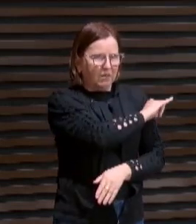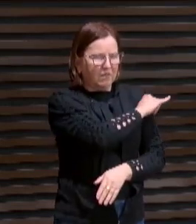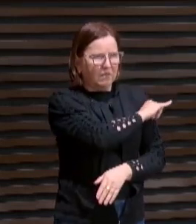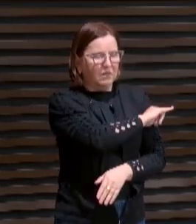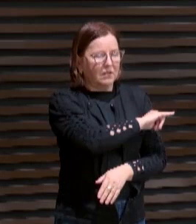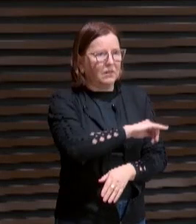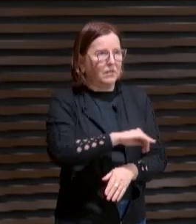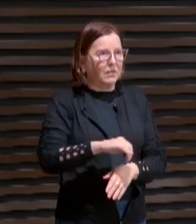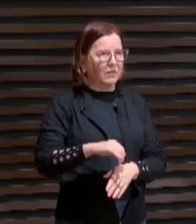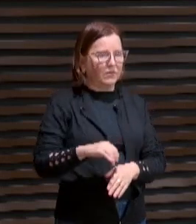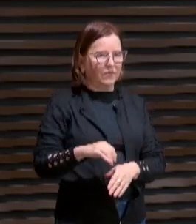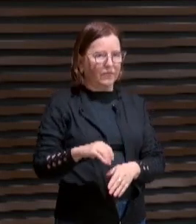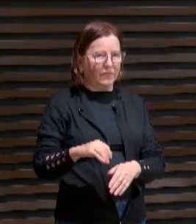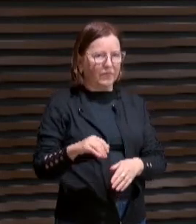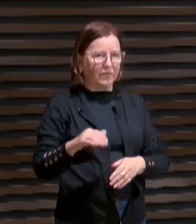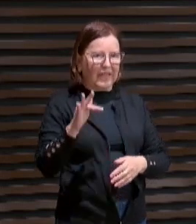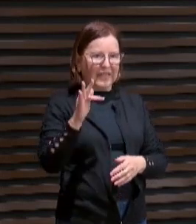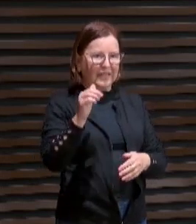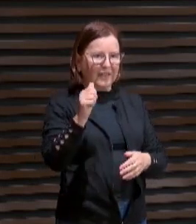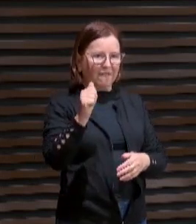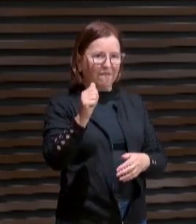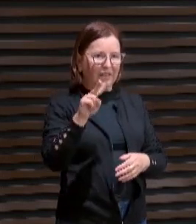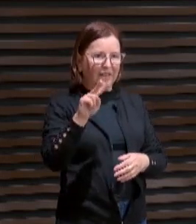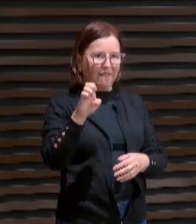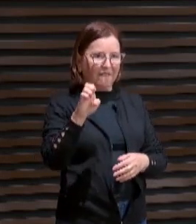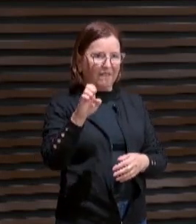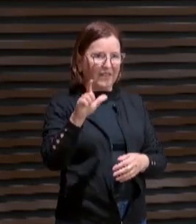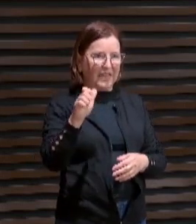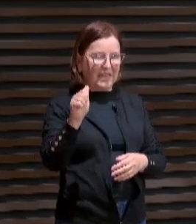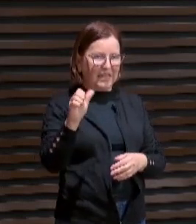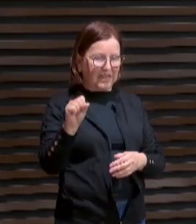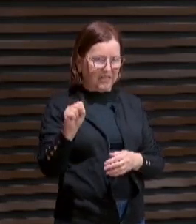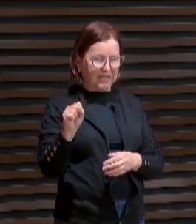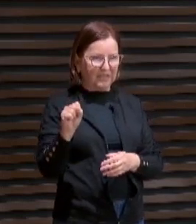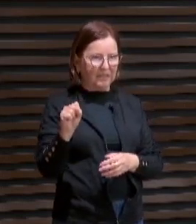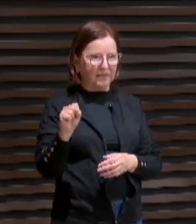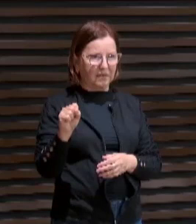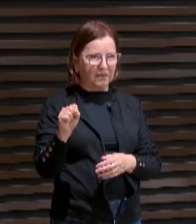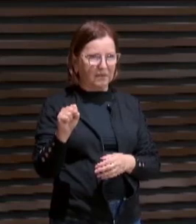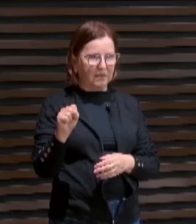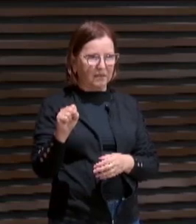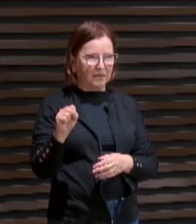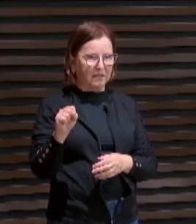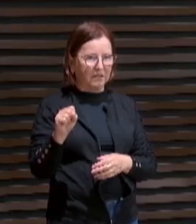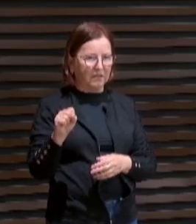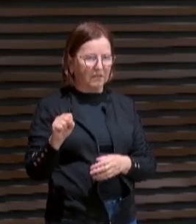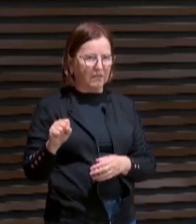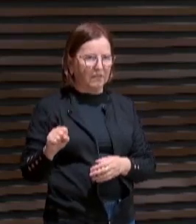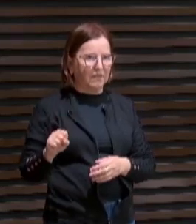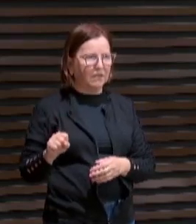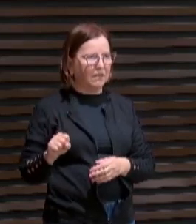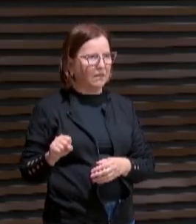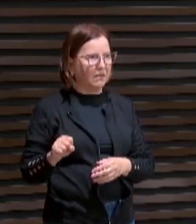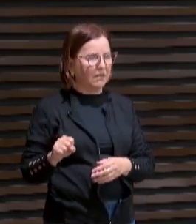nas favelas e nos centros de ataque, que ele não permite mais que